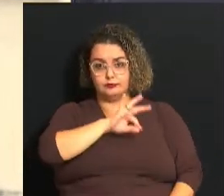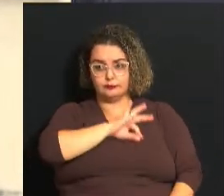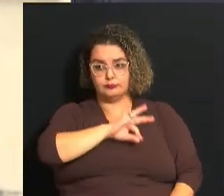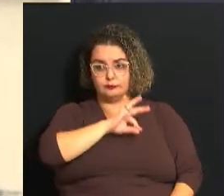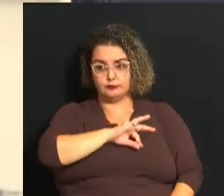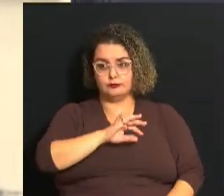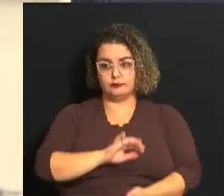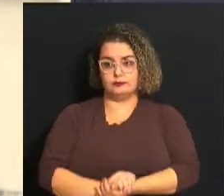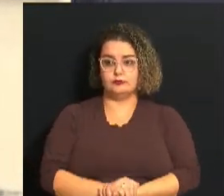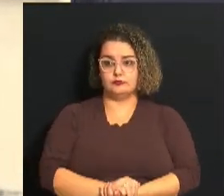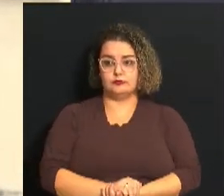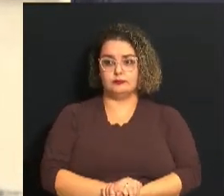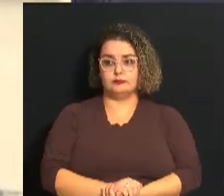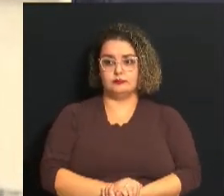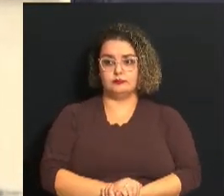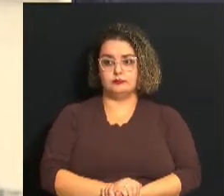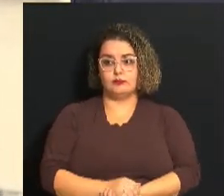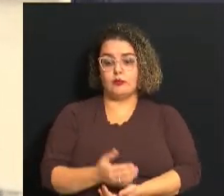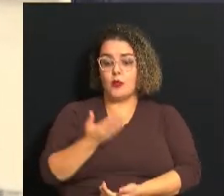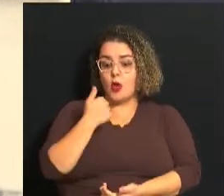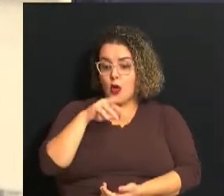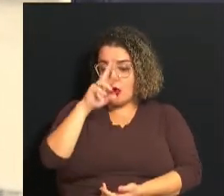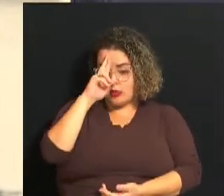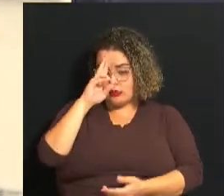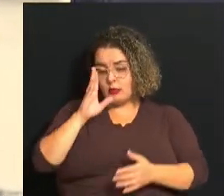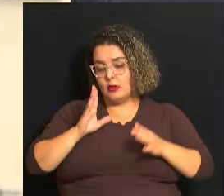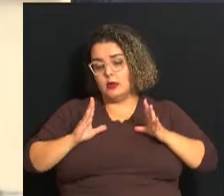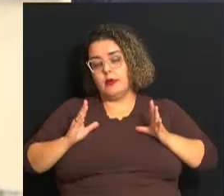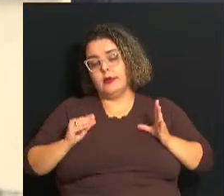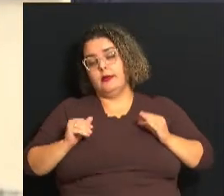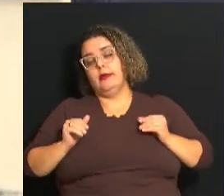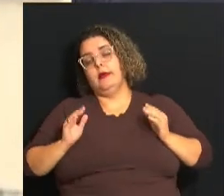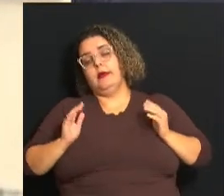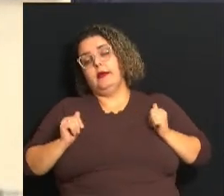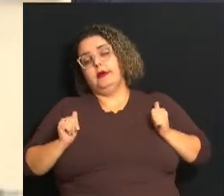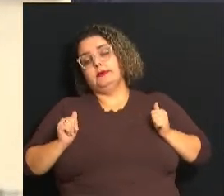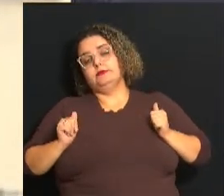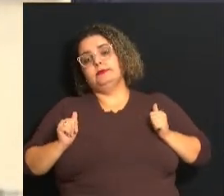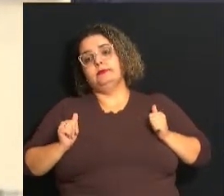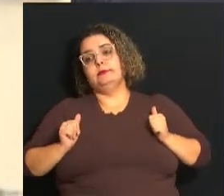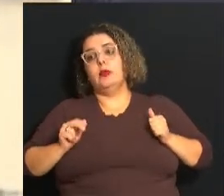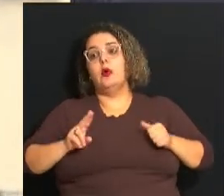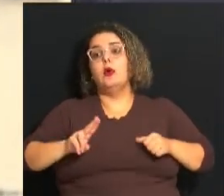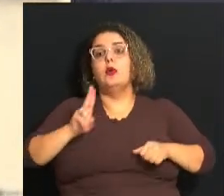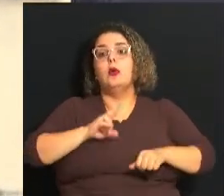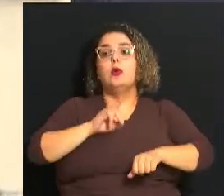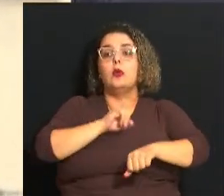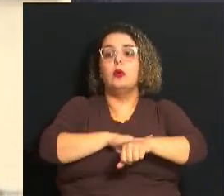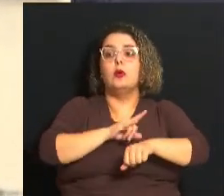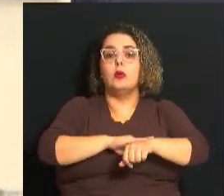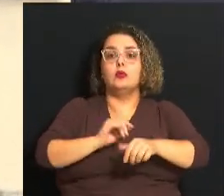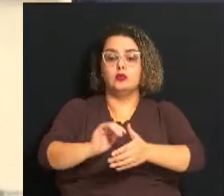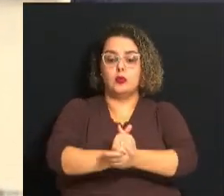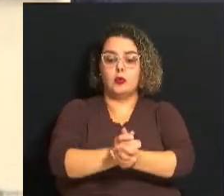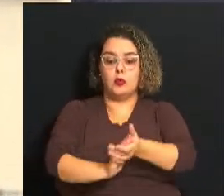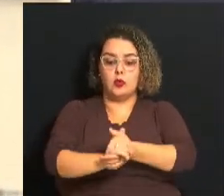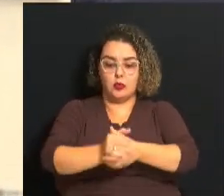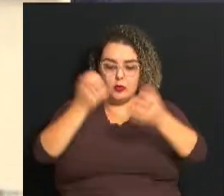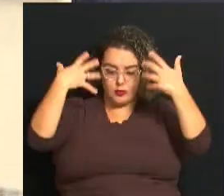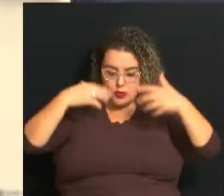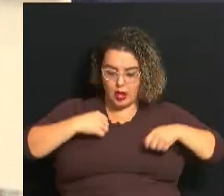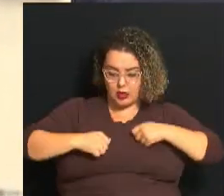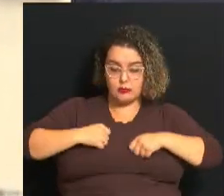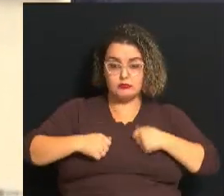ou toma uma refeição as instalações sanitárias de lavagem vestuário durante